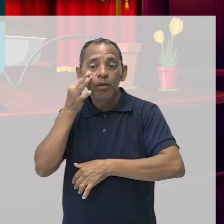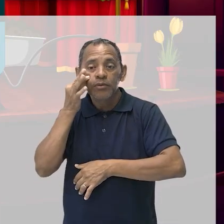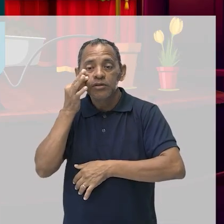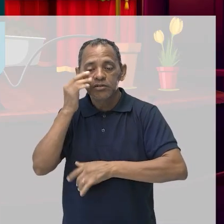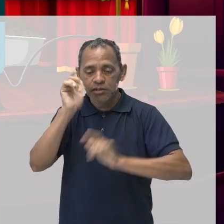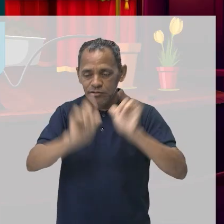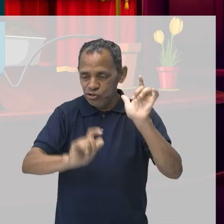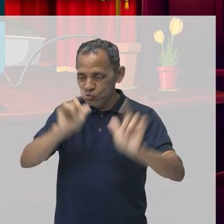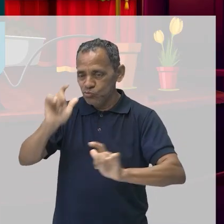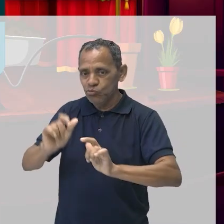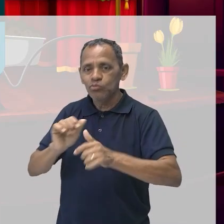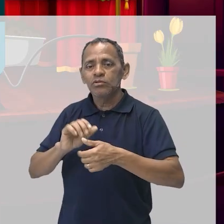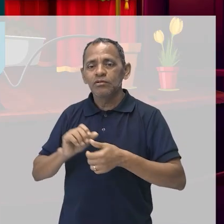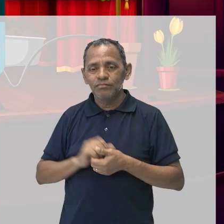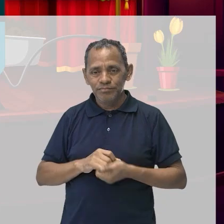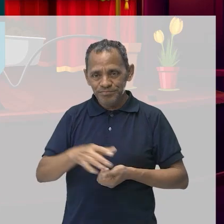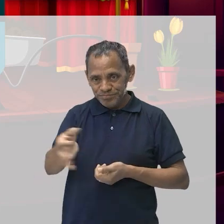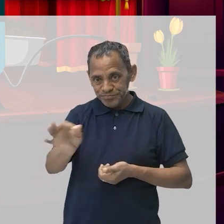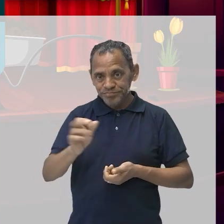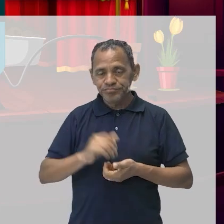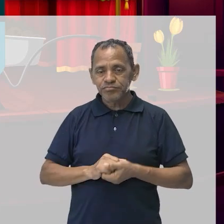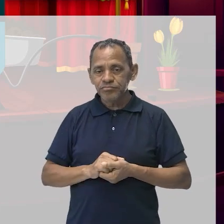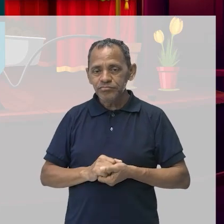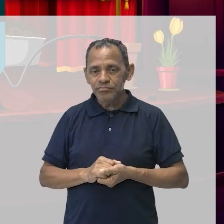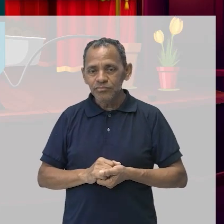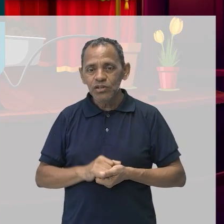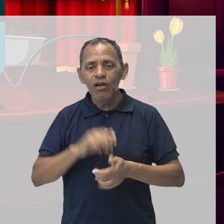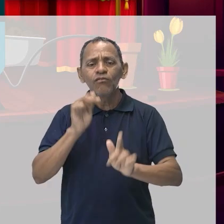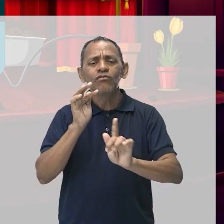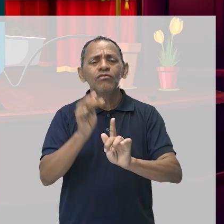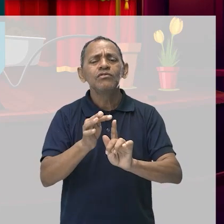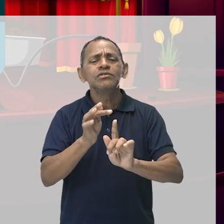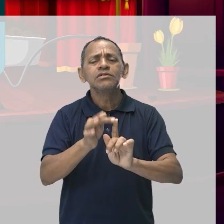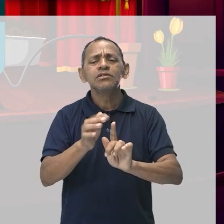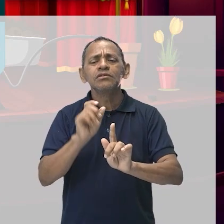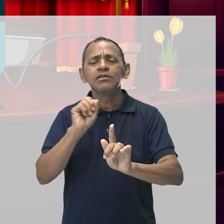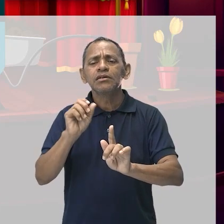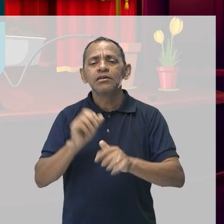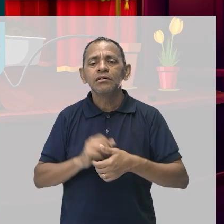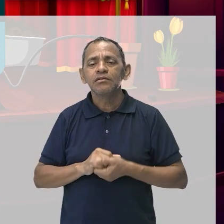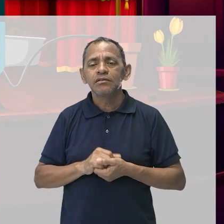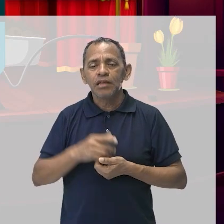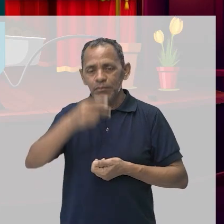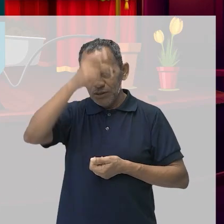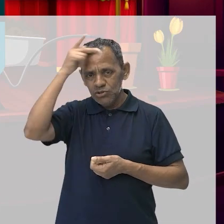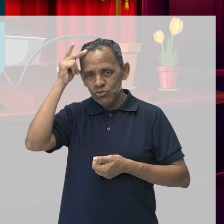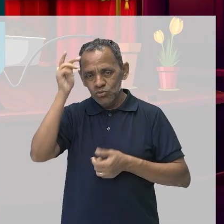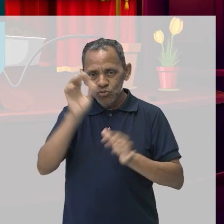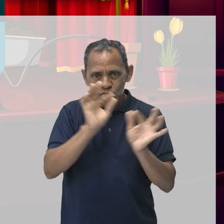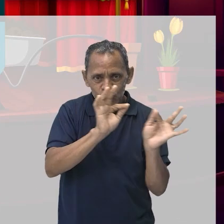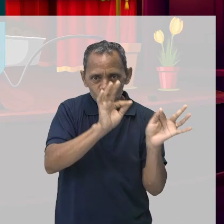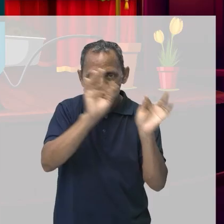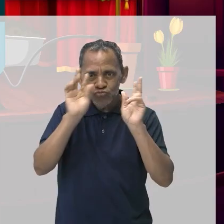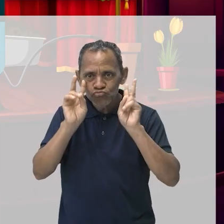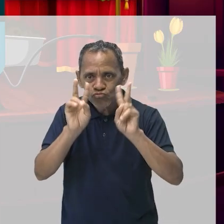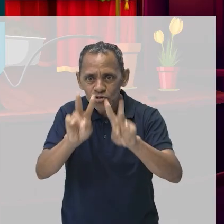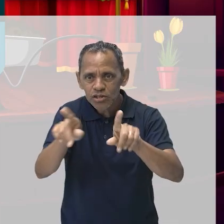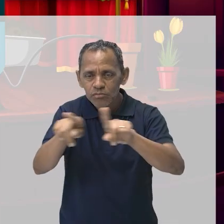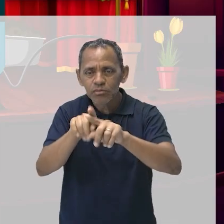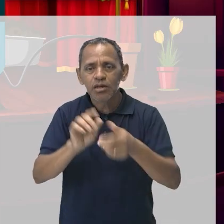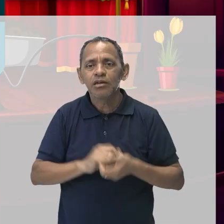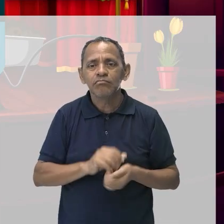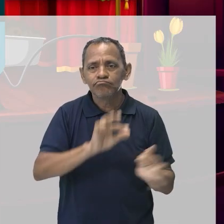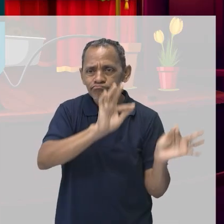público, certo? Qual é essa função? Né? O espectador é fundamental para essa realização.